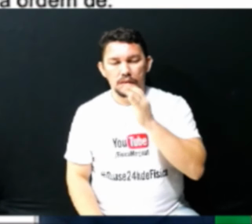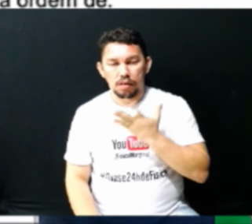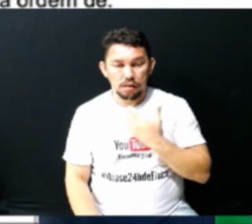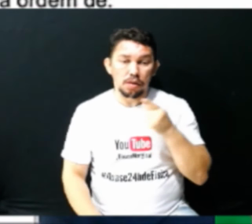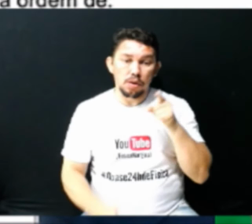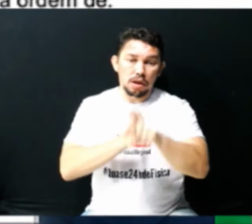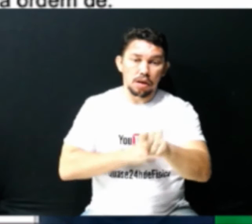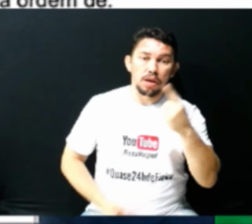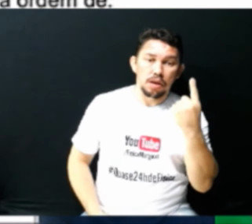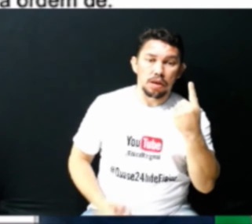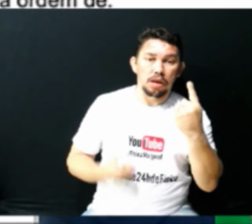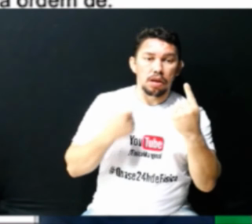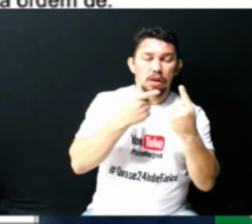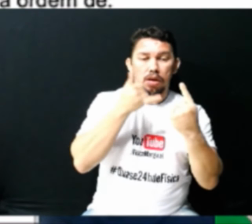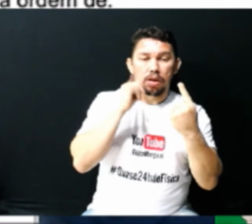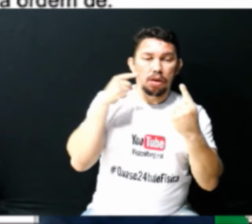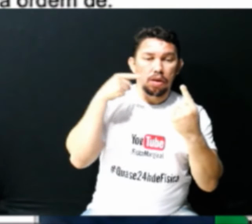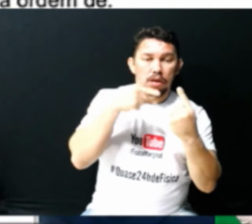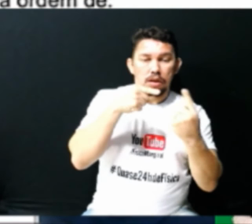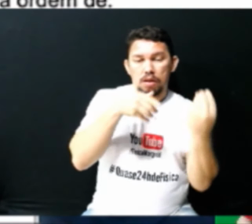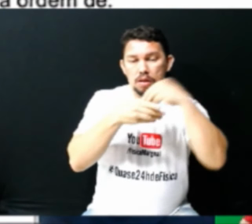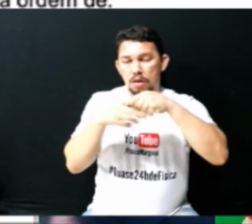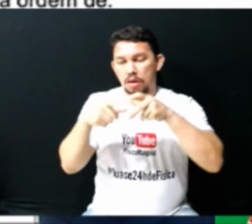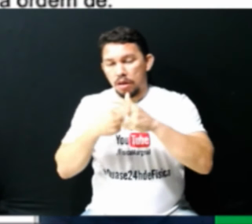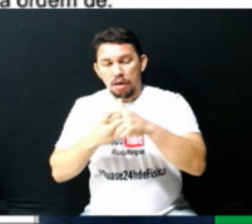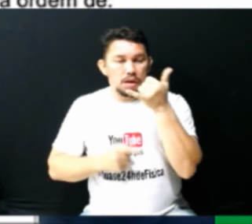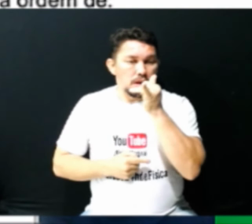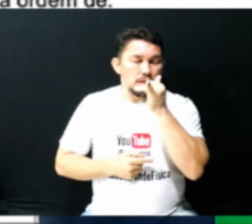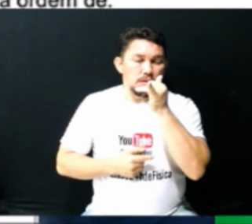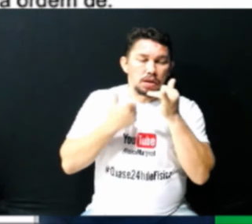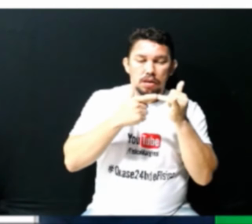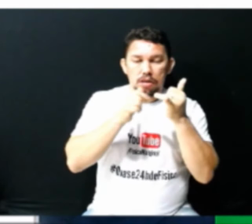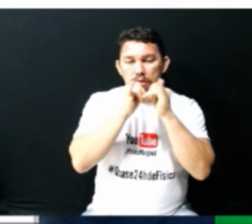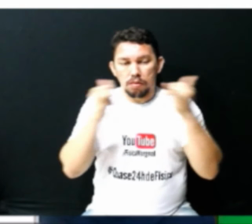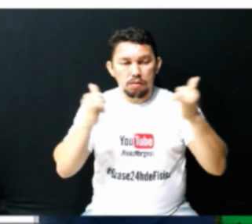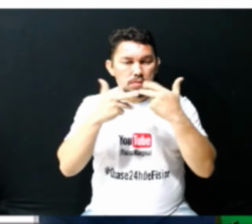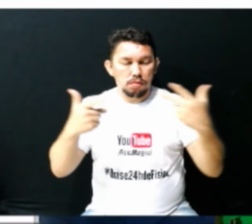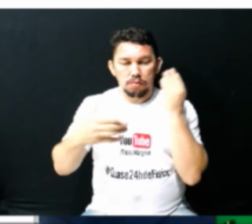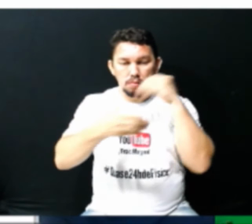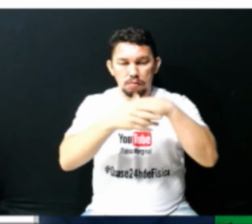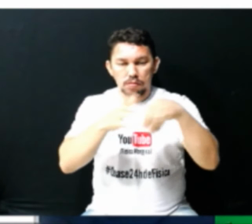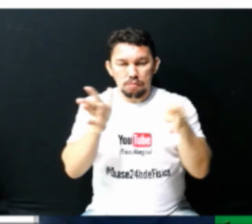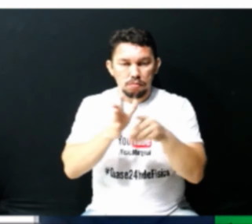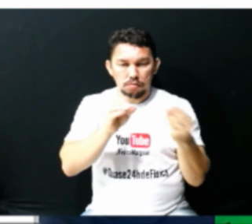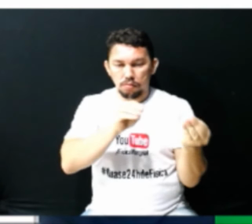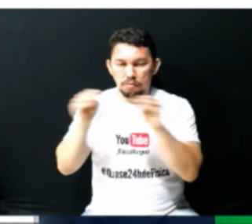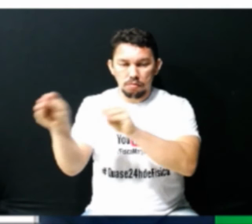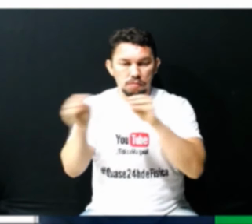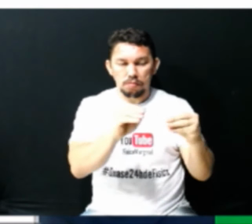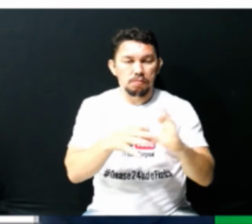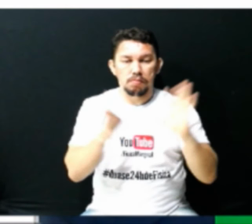como sendo energia em mecânica ou energia em eletricidade. Você pode colocar lá e cá, não faz diferença alguma, né,